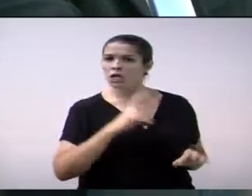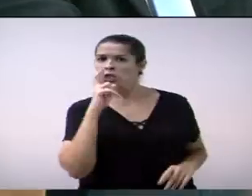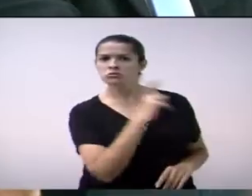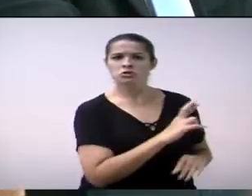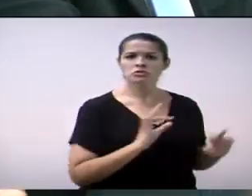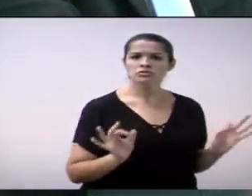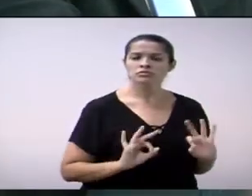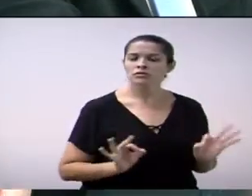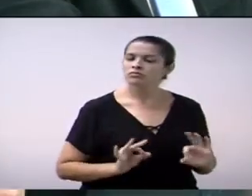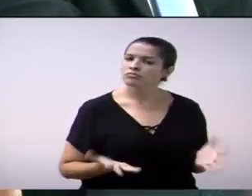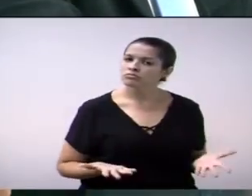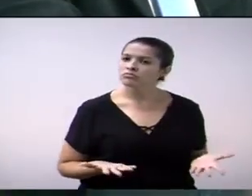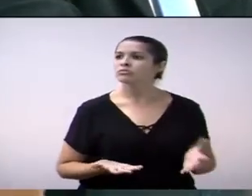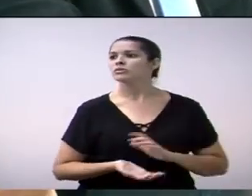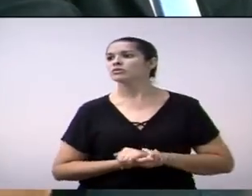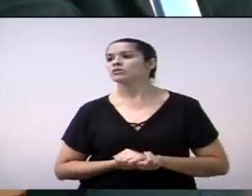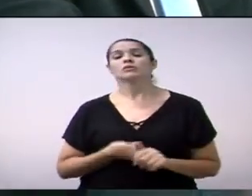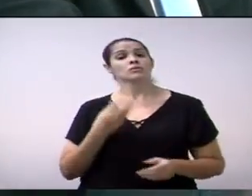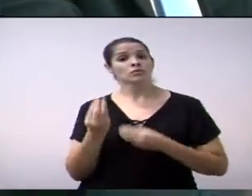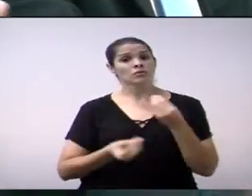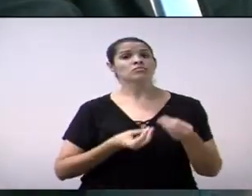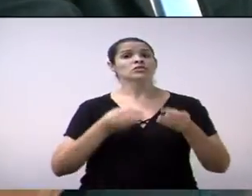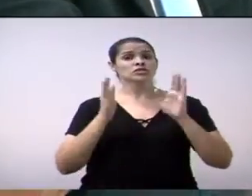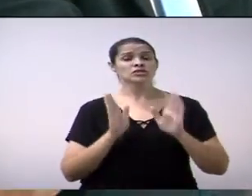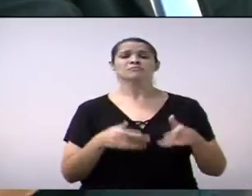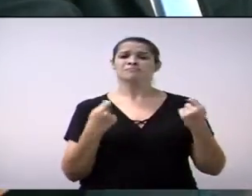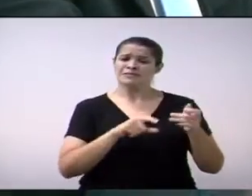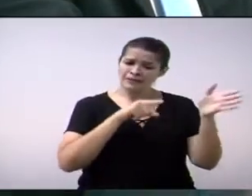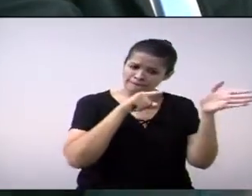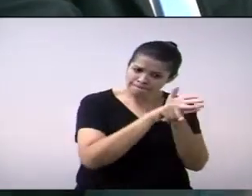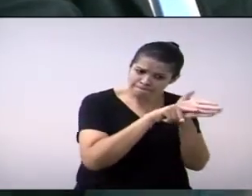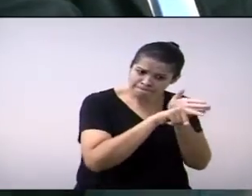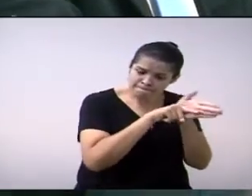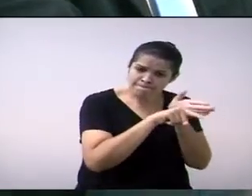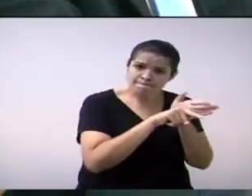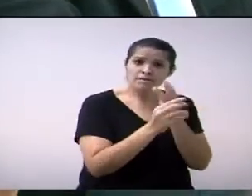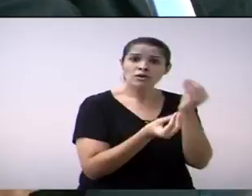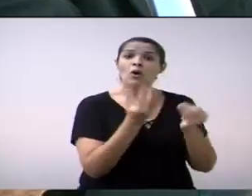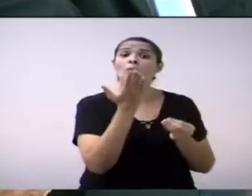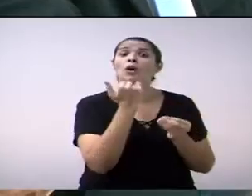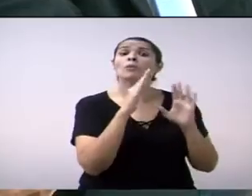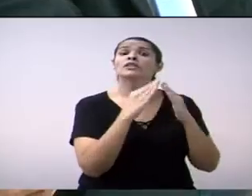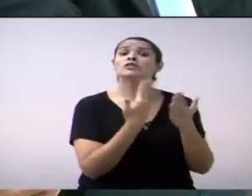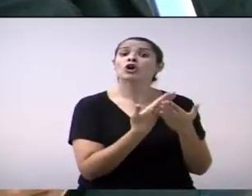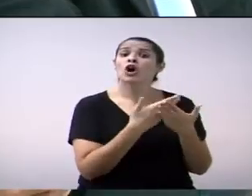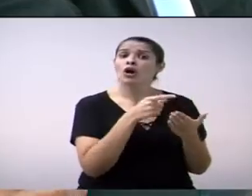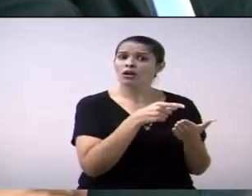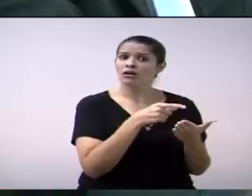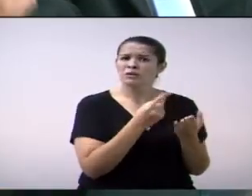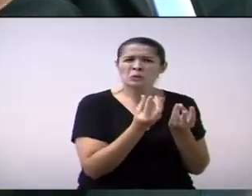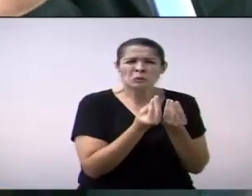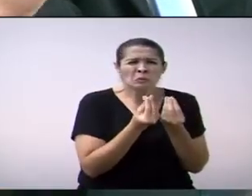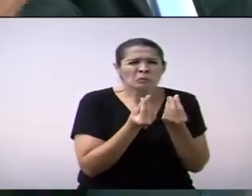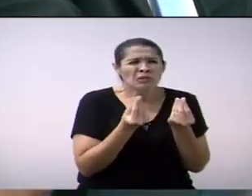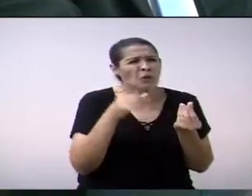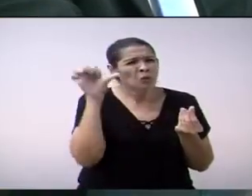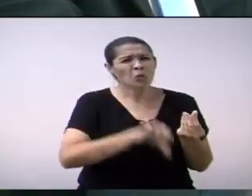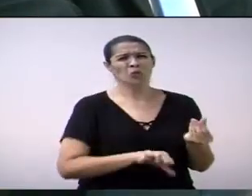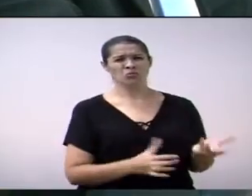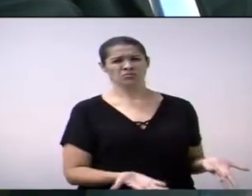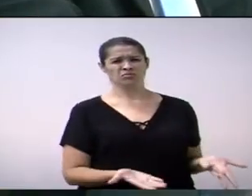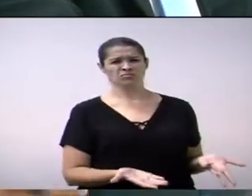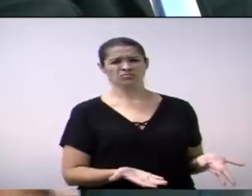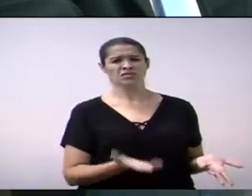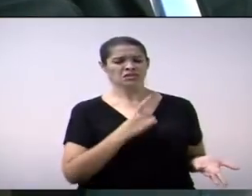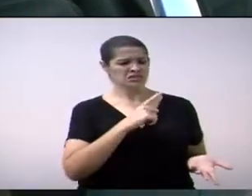teve que ser feita, então, uma licitação de maneira emergencial e nem como ela vai ser feita. E o prefeito apanhou que nem criança de